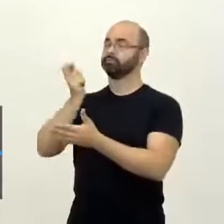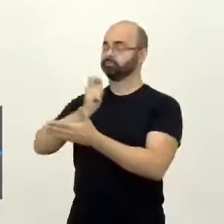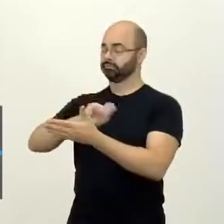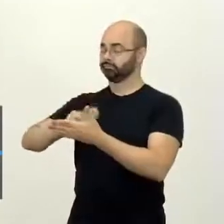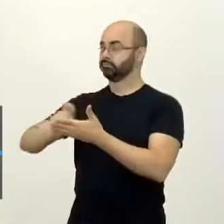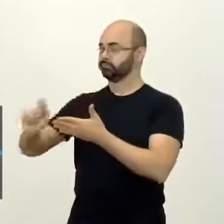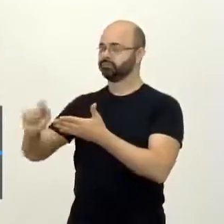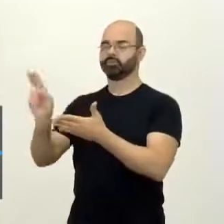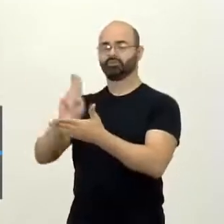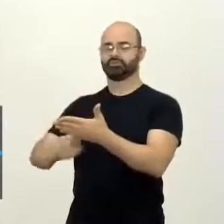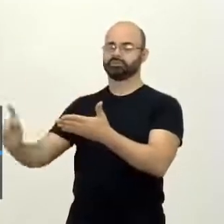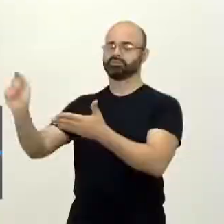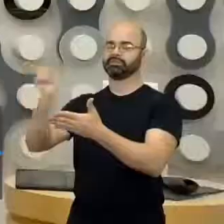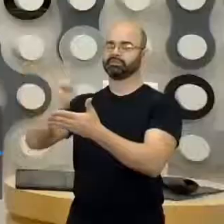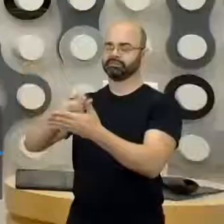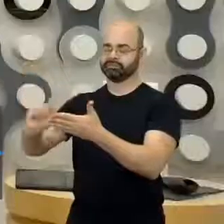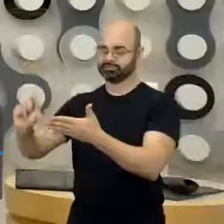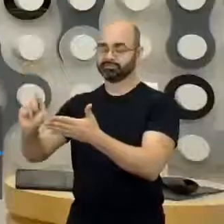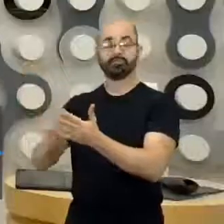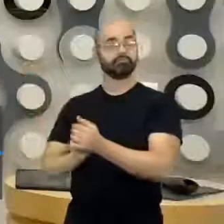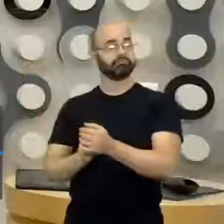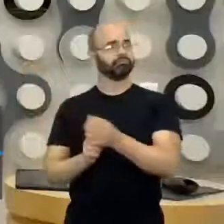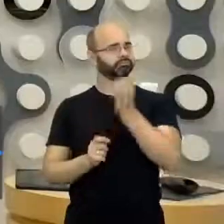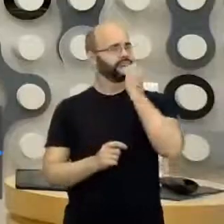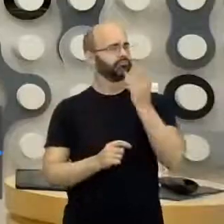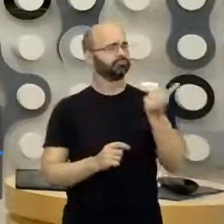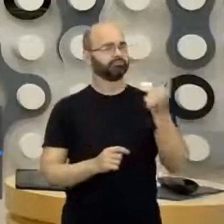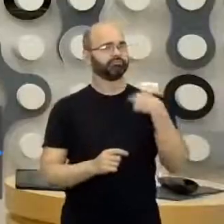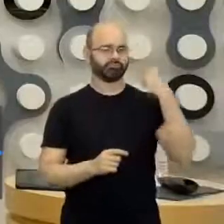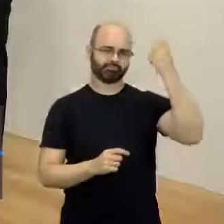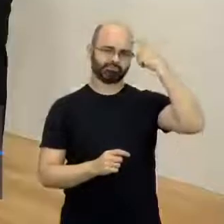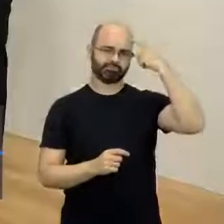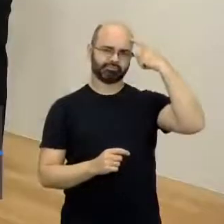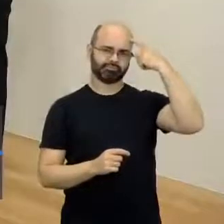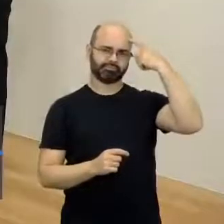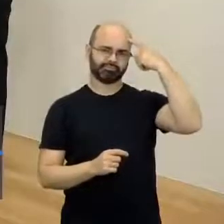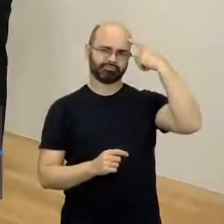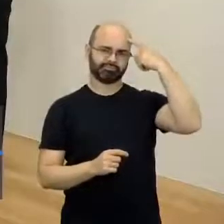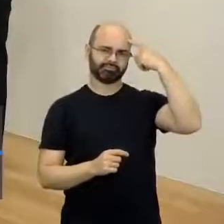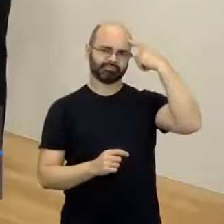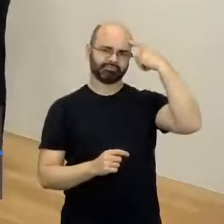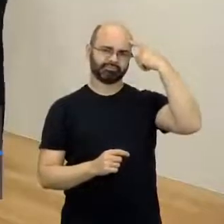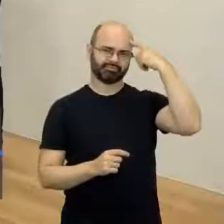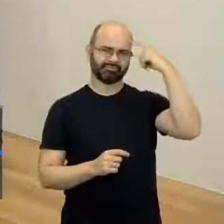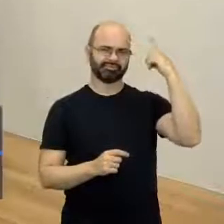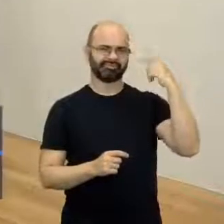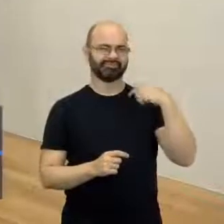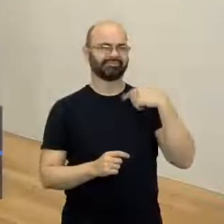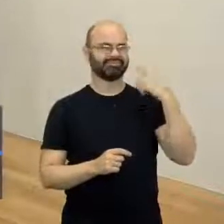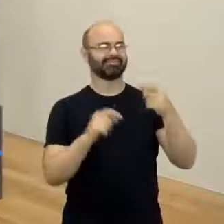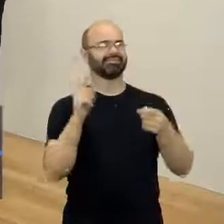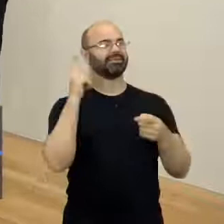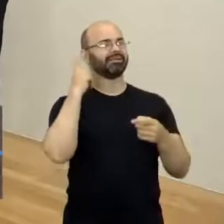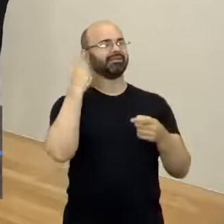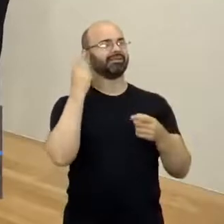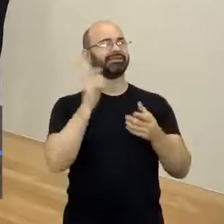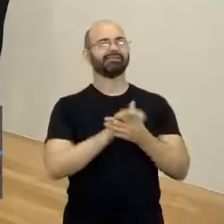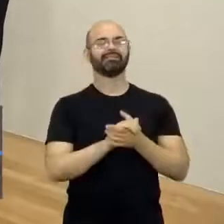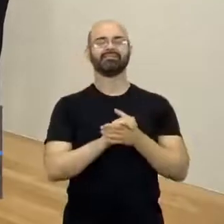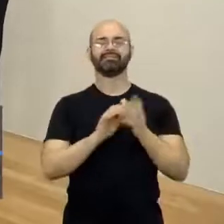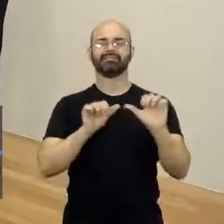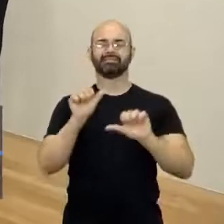deve usá-la. Ah, isso é muito bom. Deixa eu ver. Não quero ver, não. Não quero ver, não.